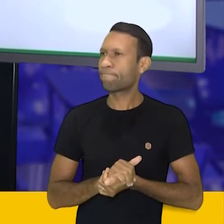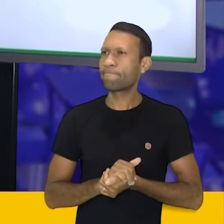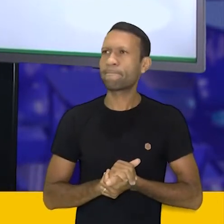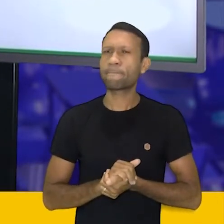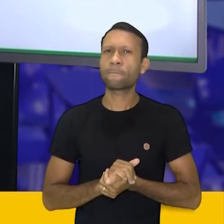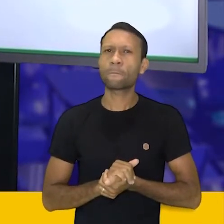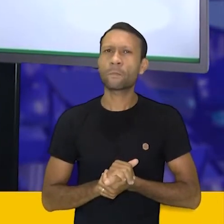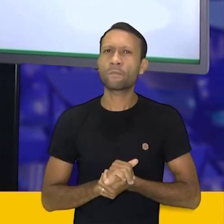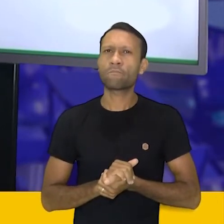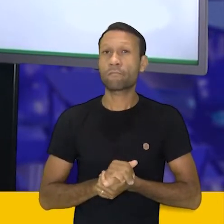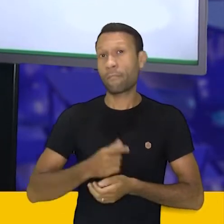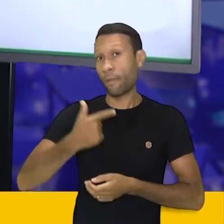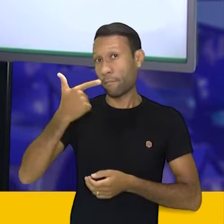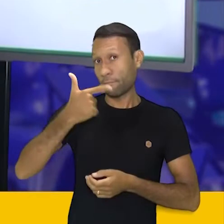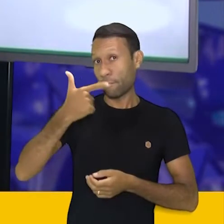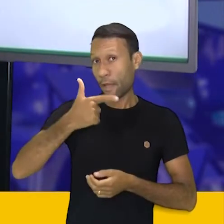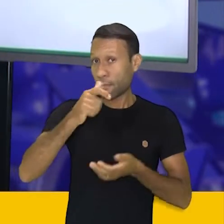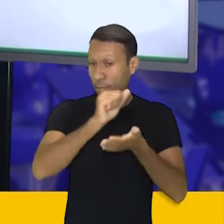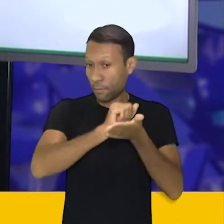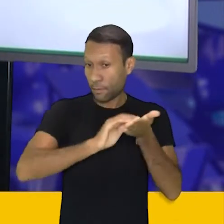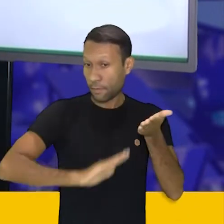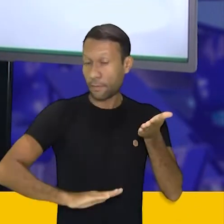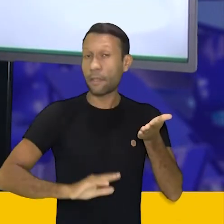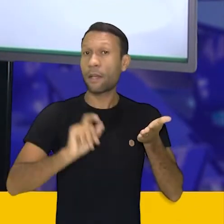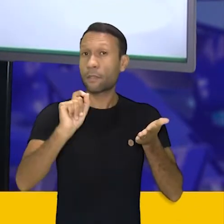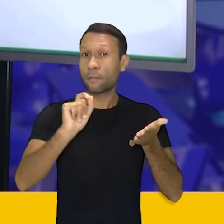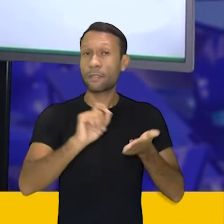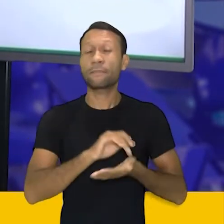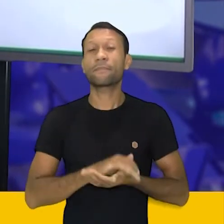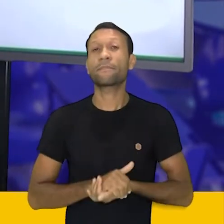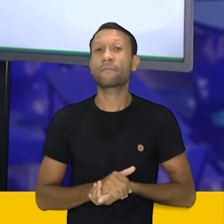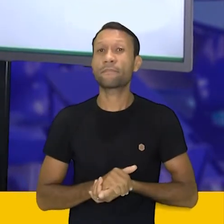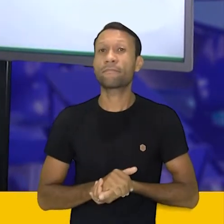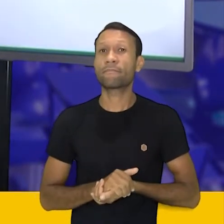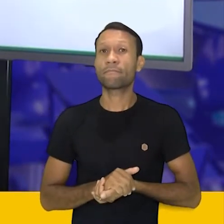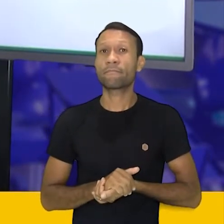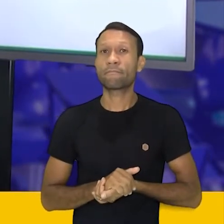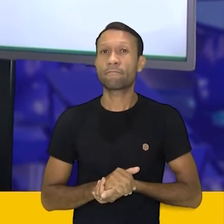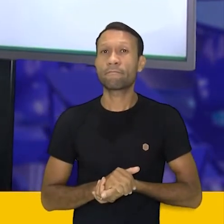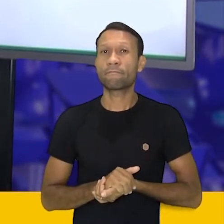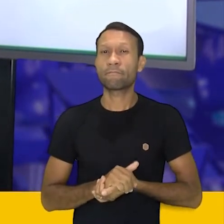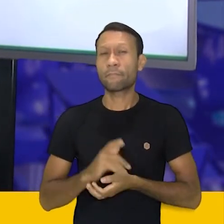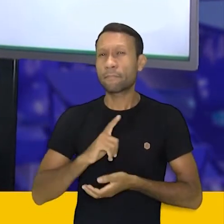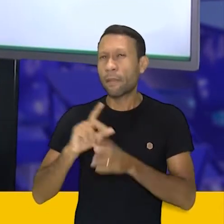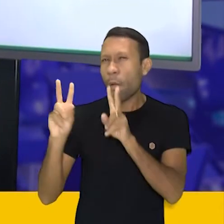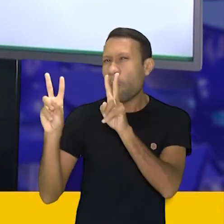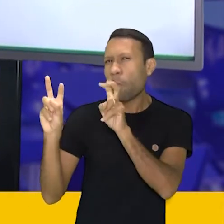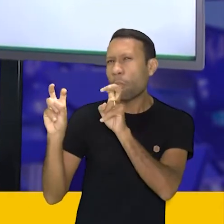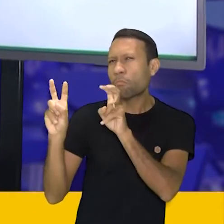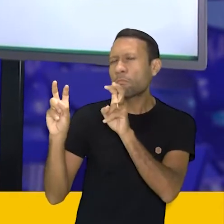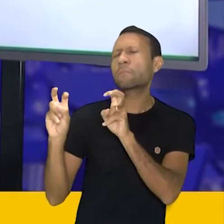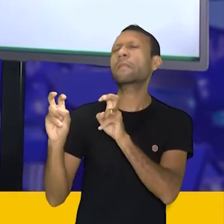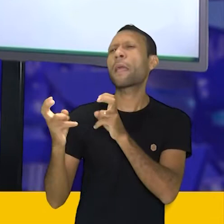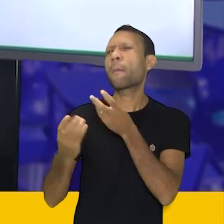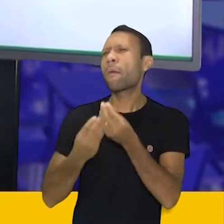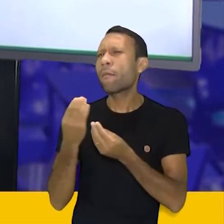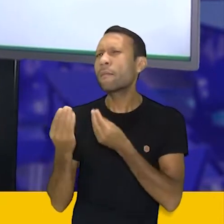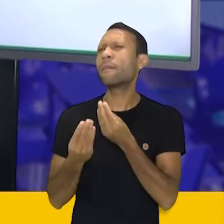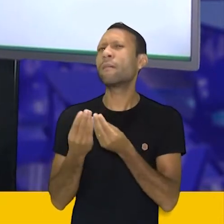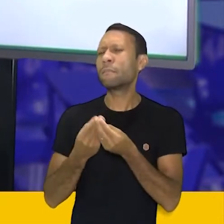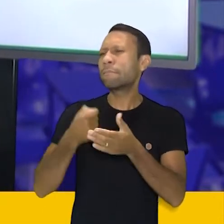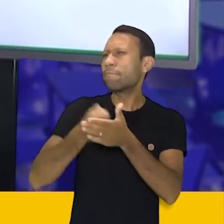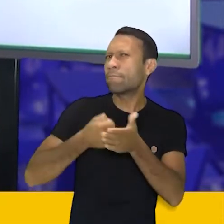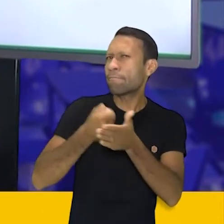A segunda atividade interdisciplinar é traz uma temática também